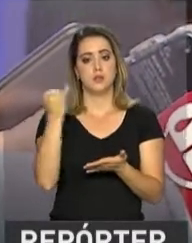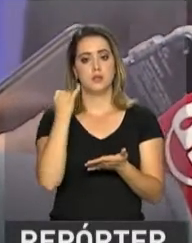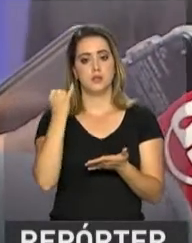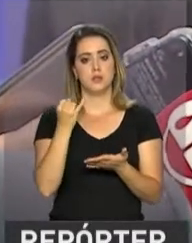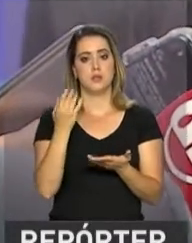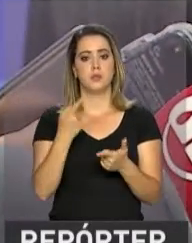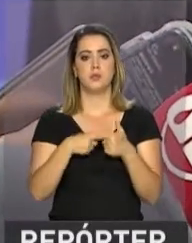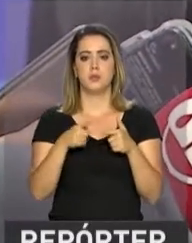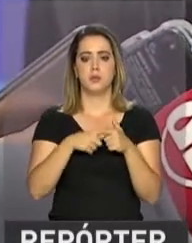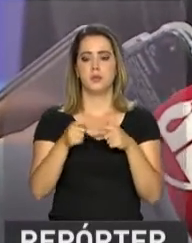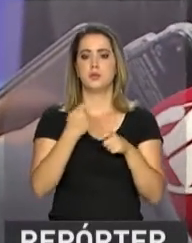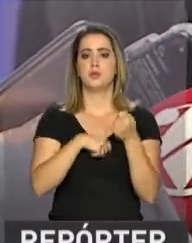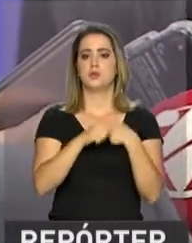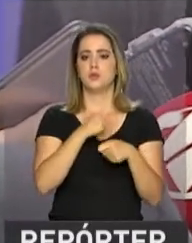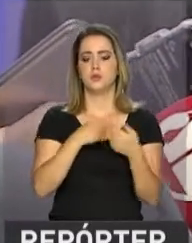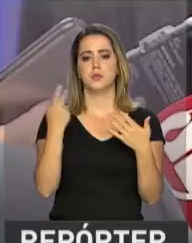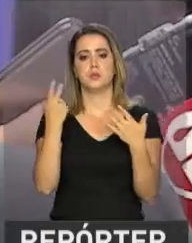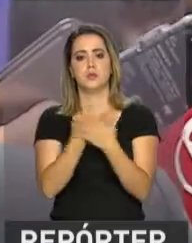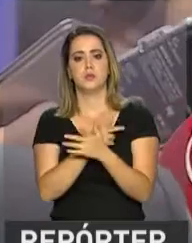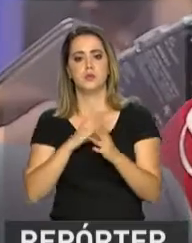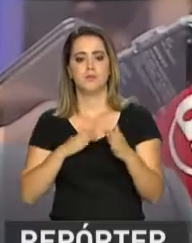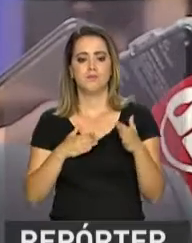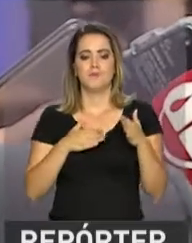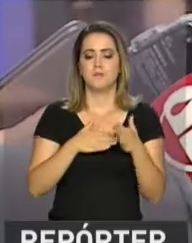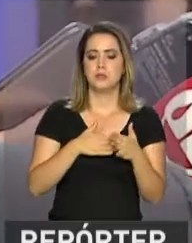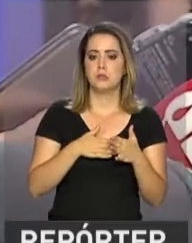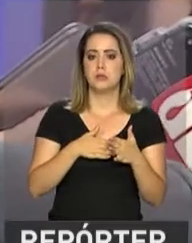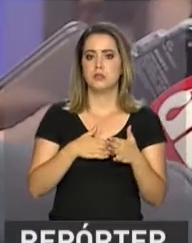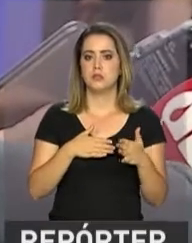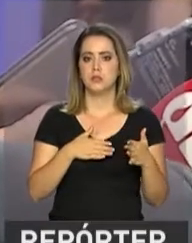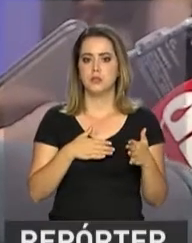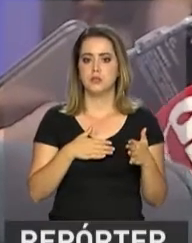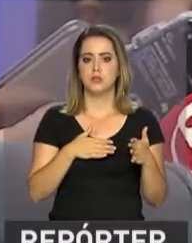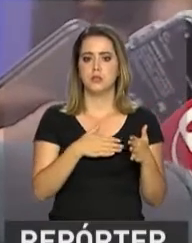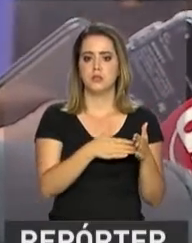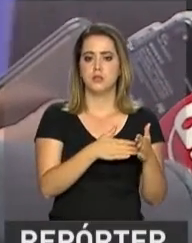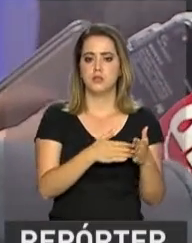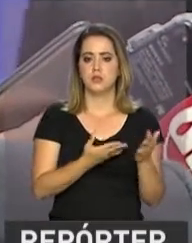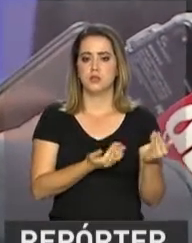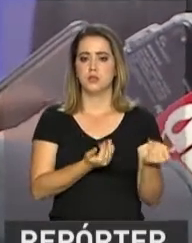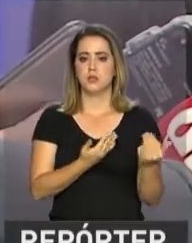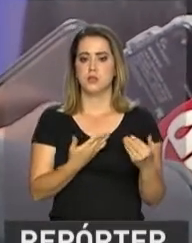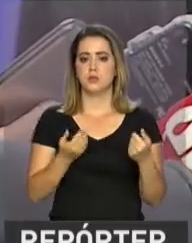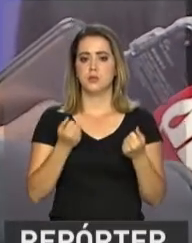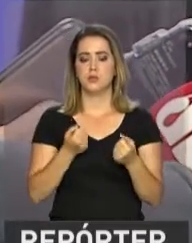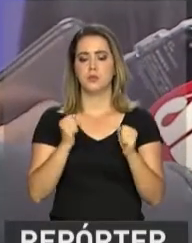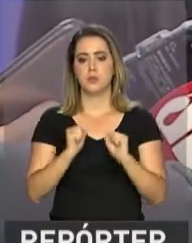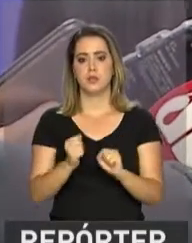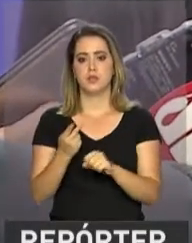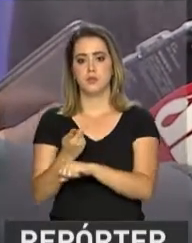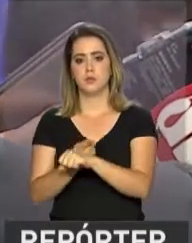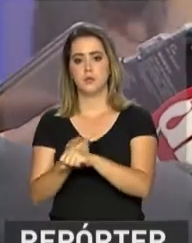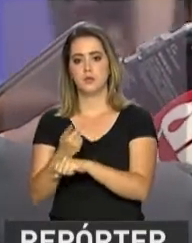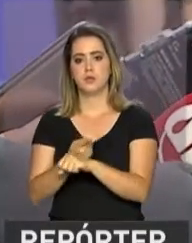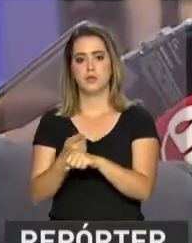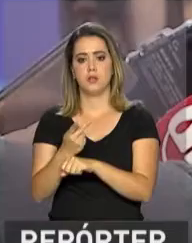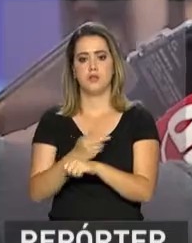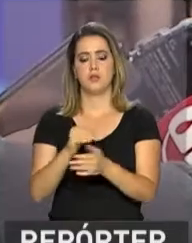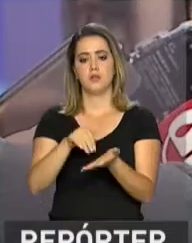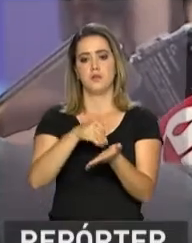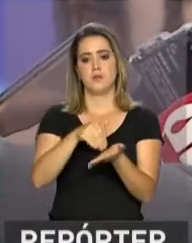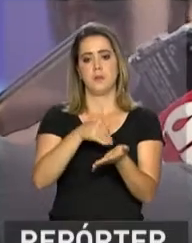à crise econômica vivenciada que limitou muito é que jovens pudessem buscar matriculados